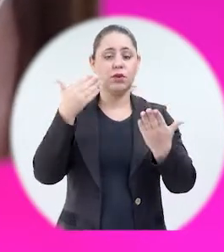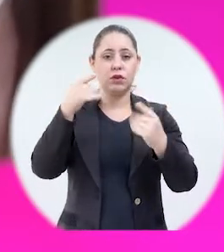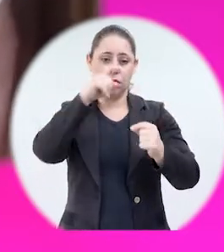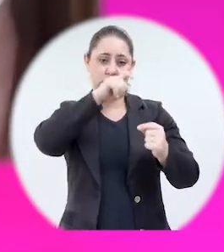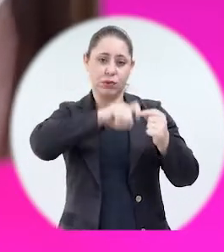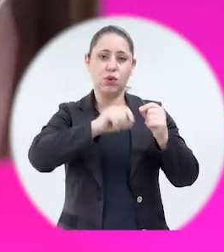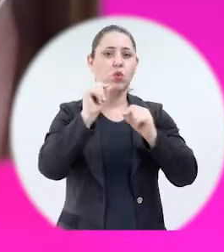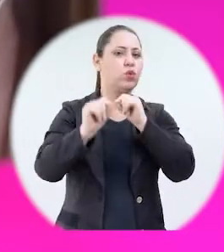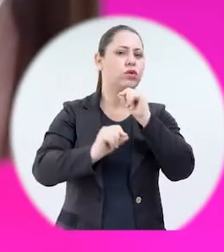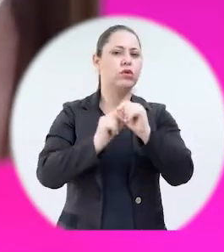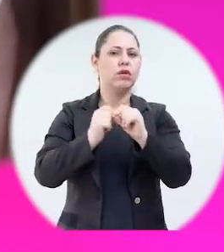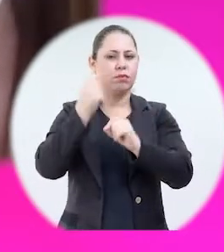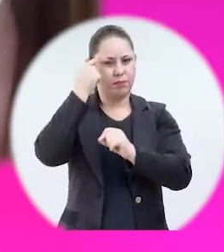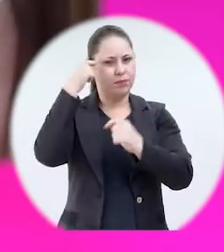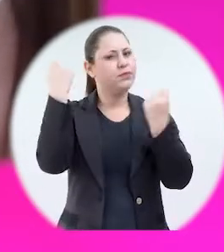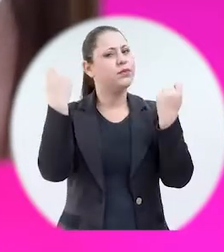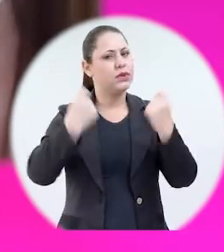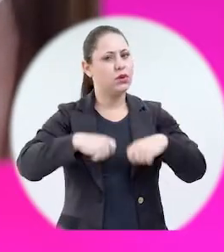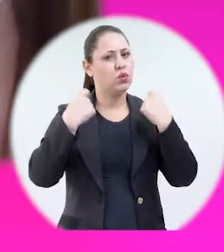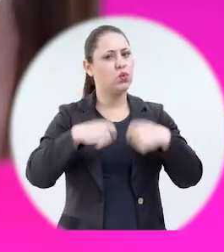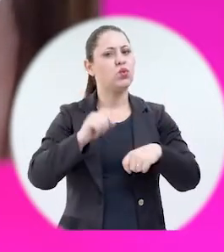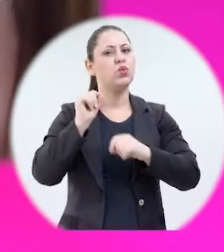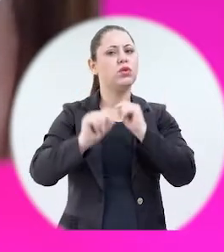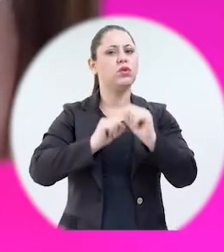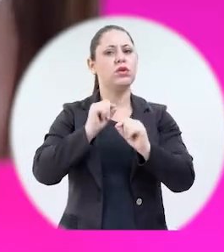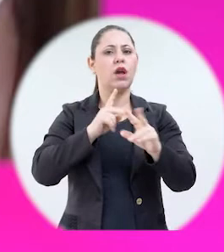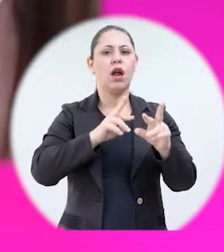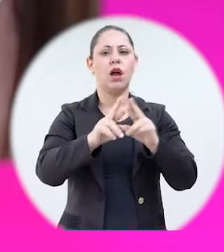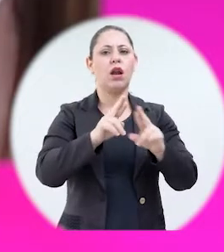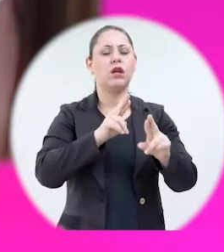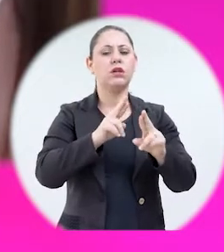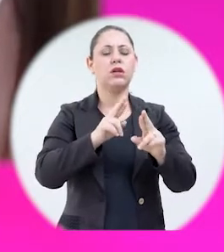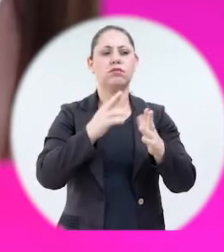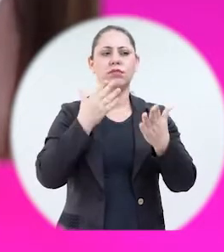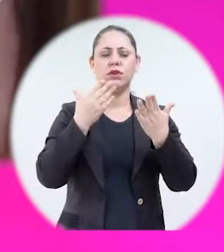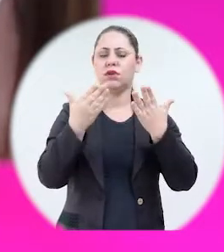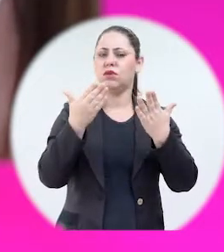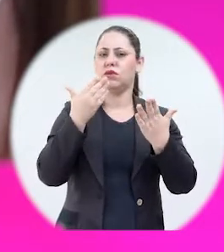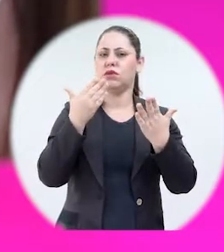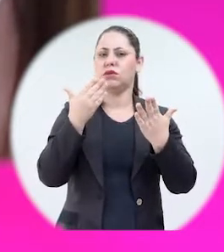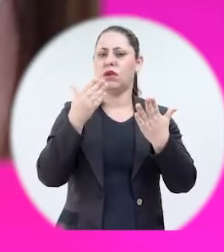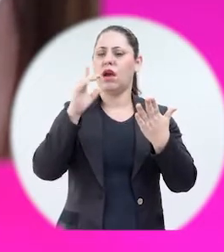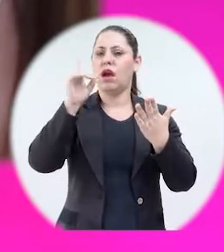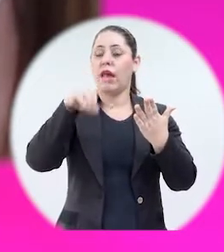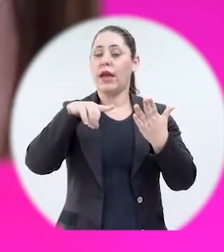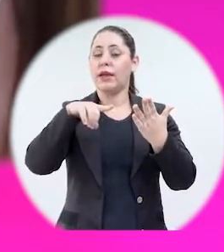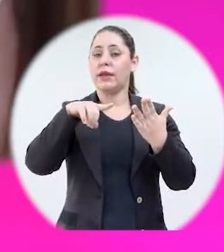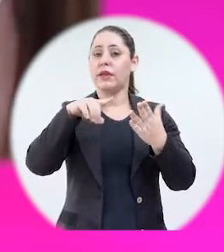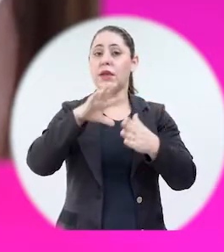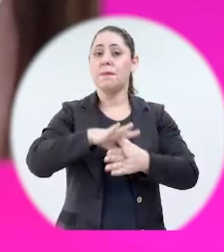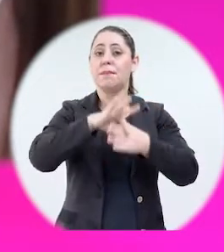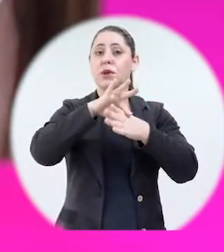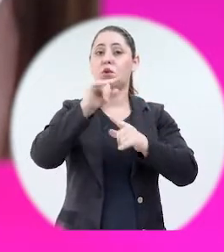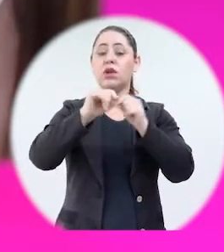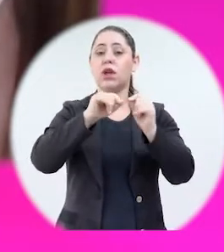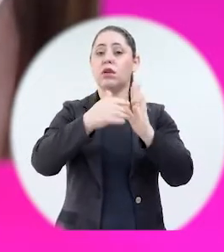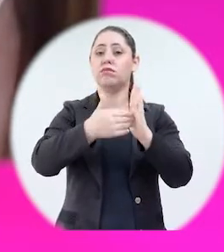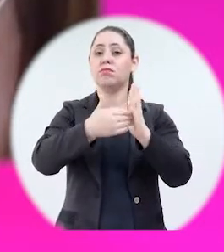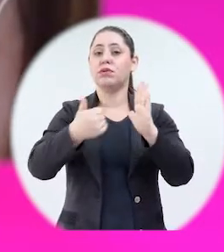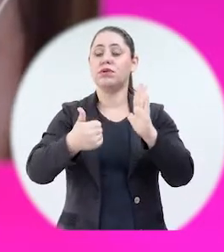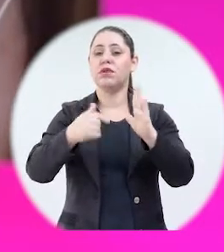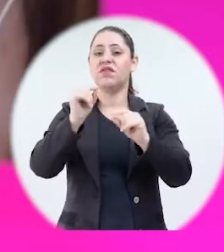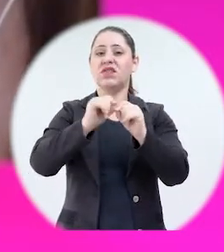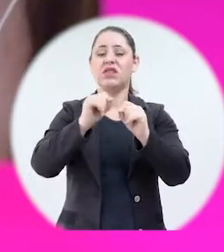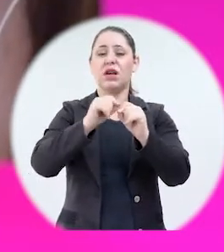e violência sexual, a gente tem que pensar em relação à violência psicológica, aquela que principalmente